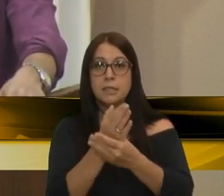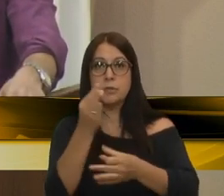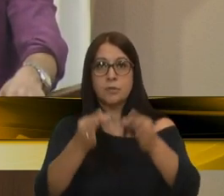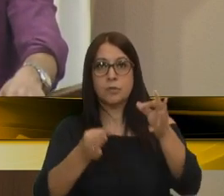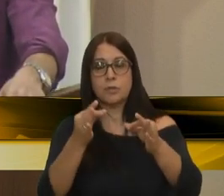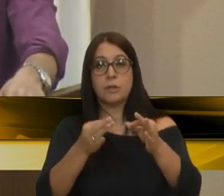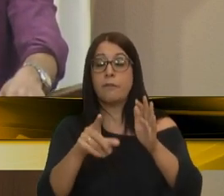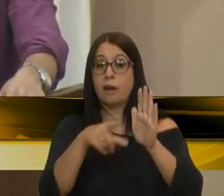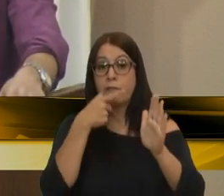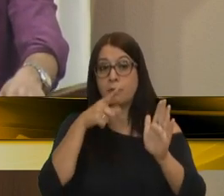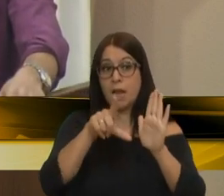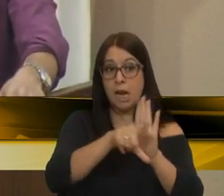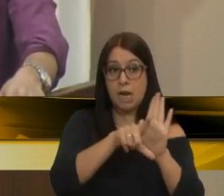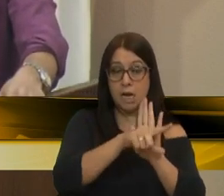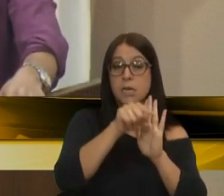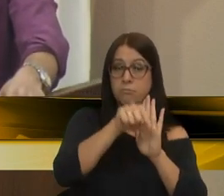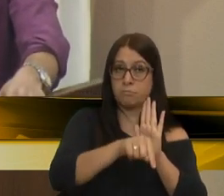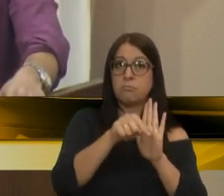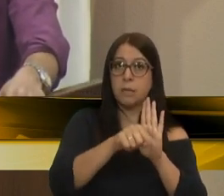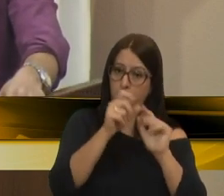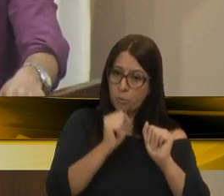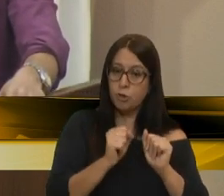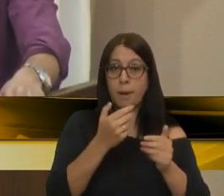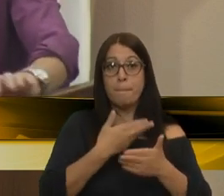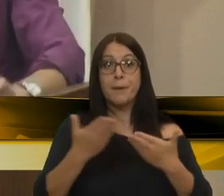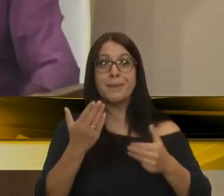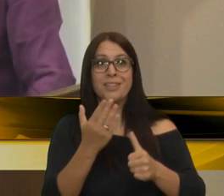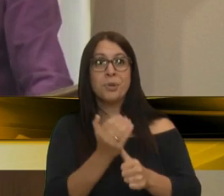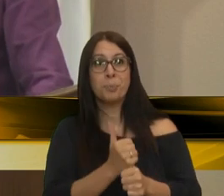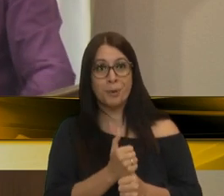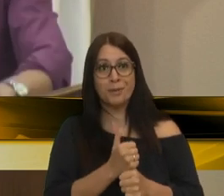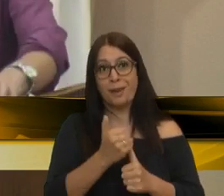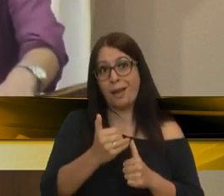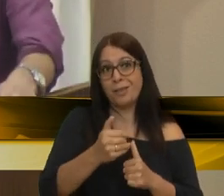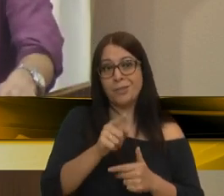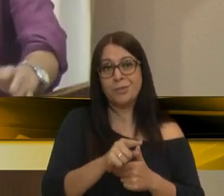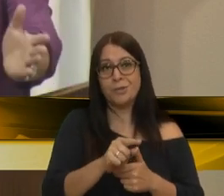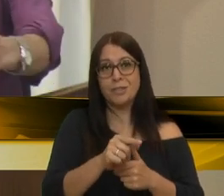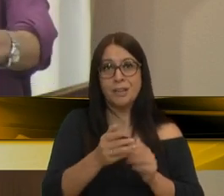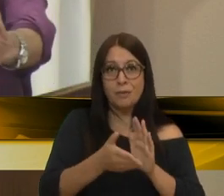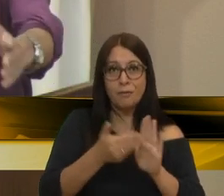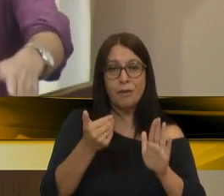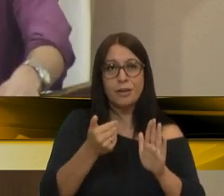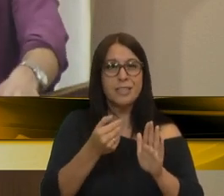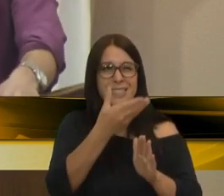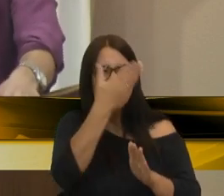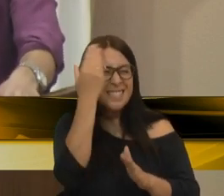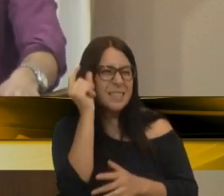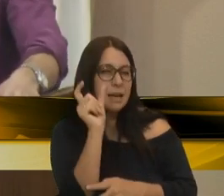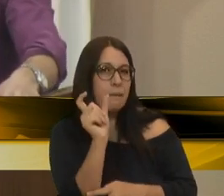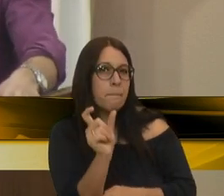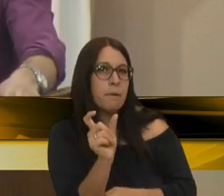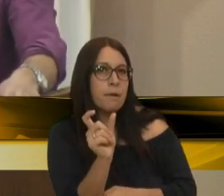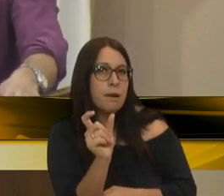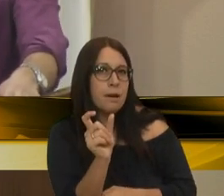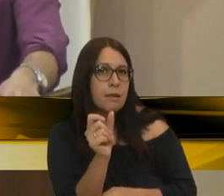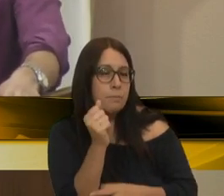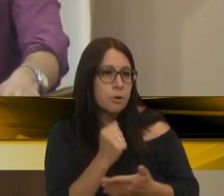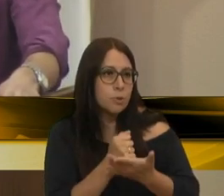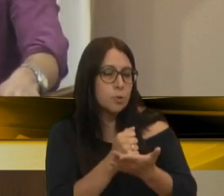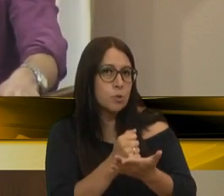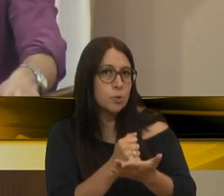que dizia que eu podia perder o mandato, saindo fora, esqueci a palavra agora, se alguém pode me